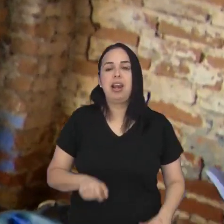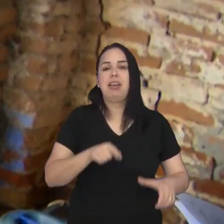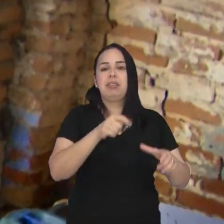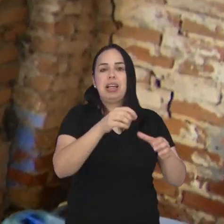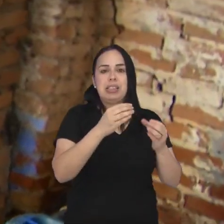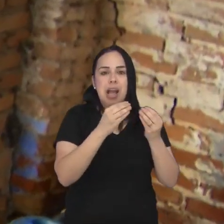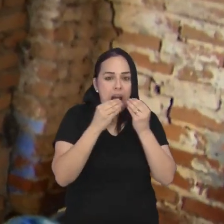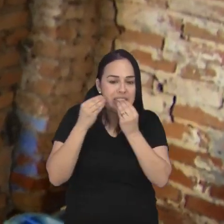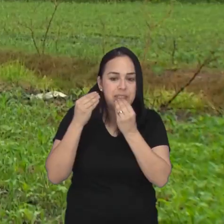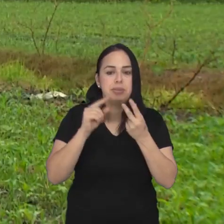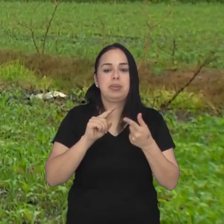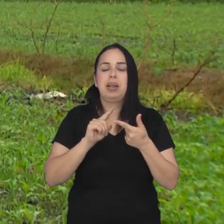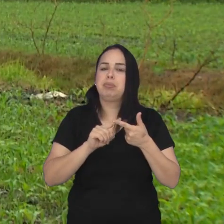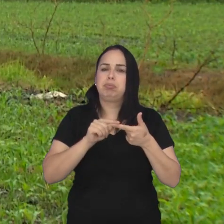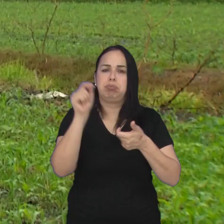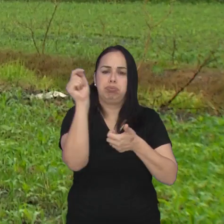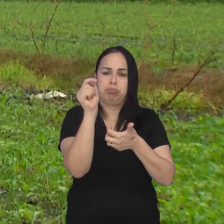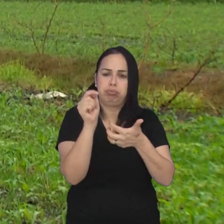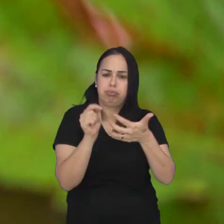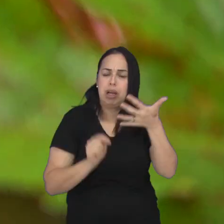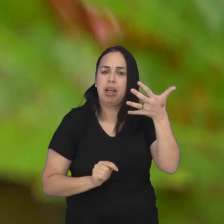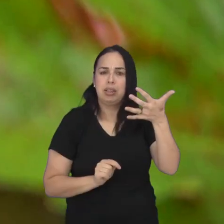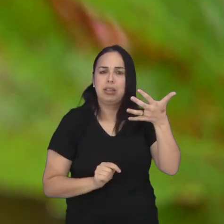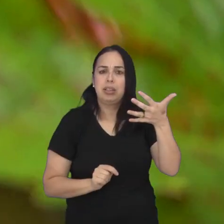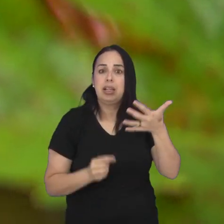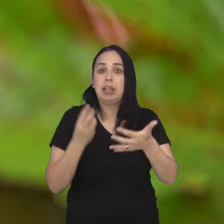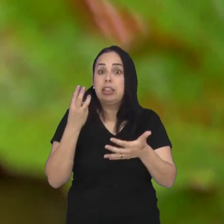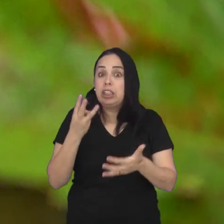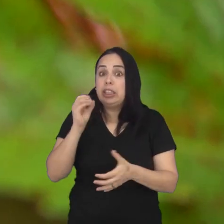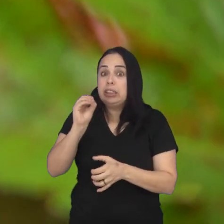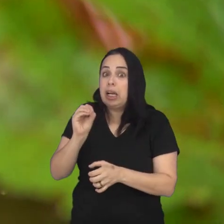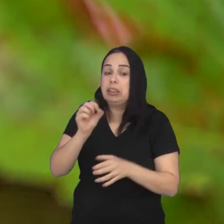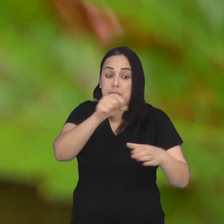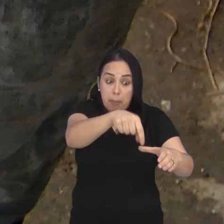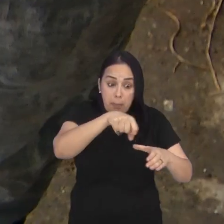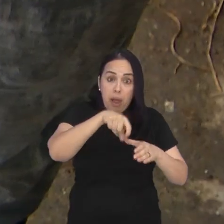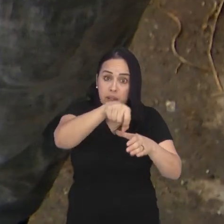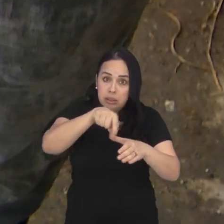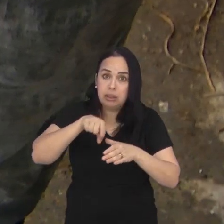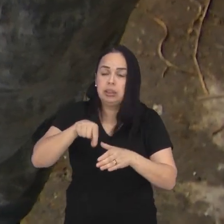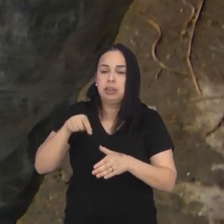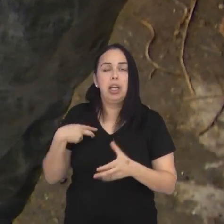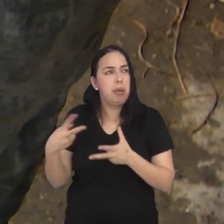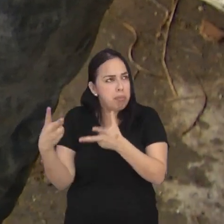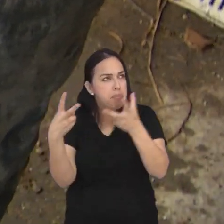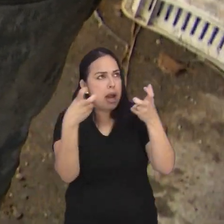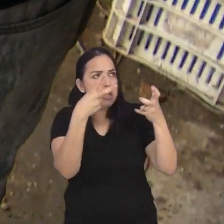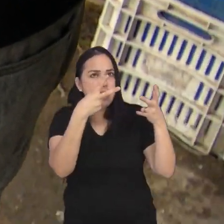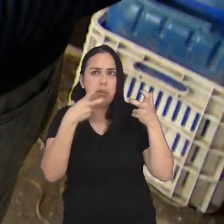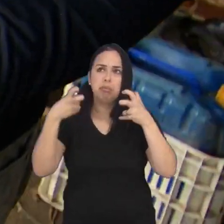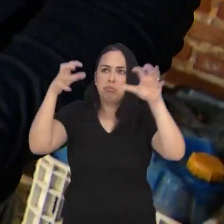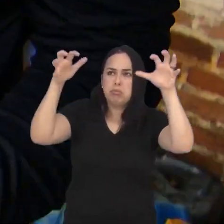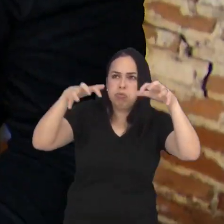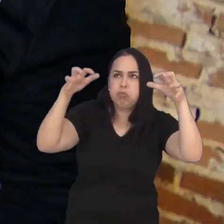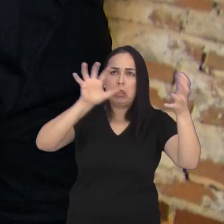Alexandre cultiva milho, abobrinha, mandioca e quiabo há 30 anos e tem sentido cada vez mais os impactos do